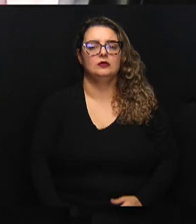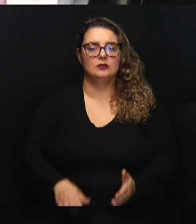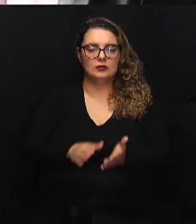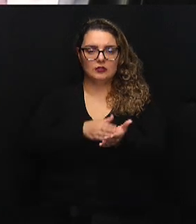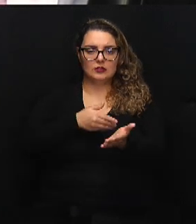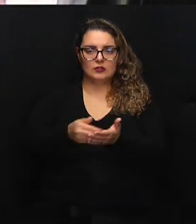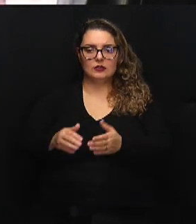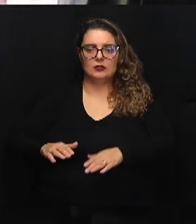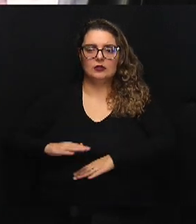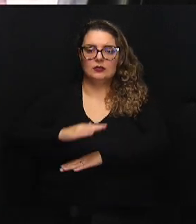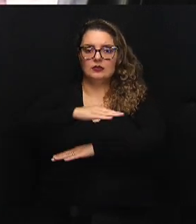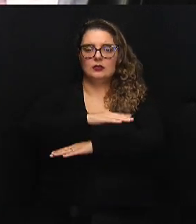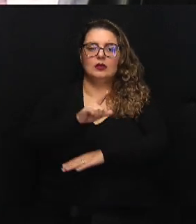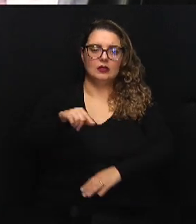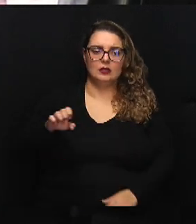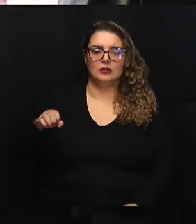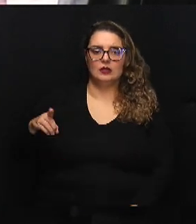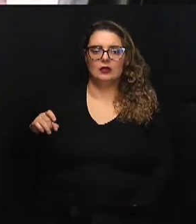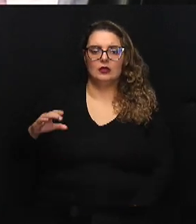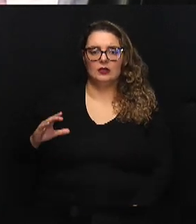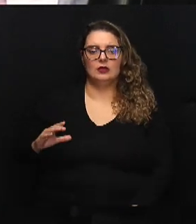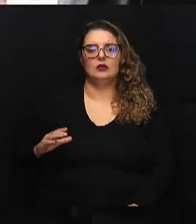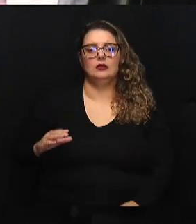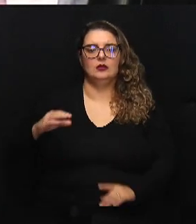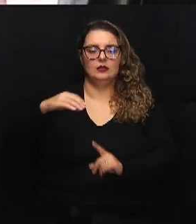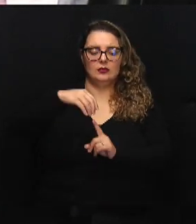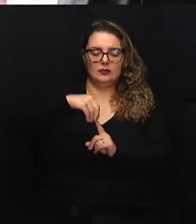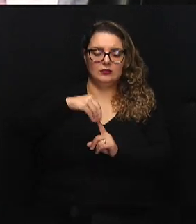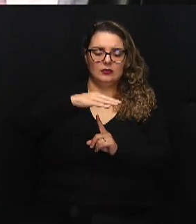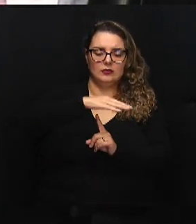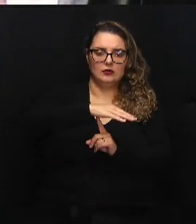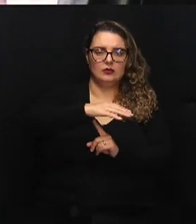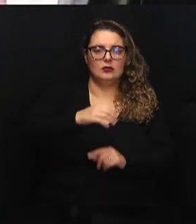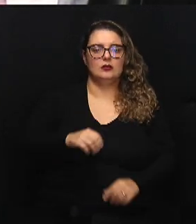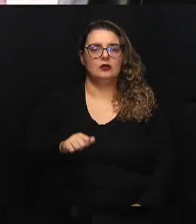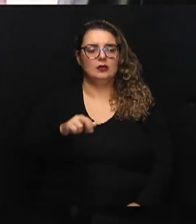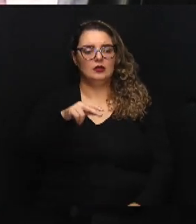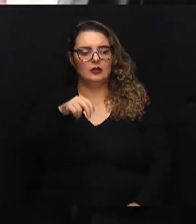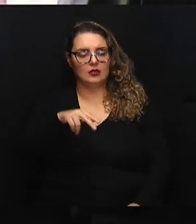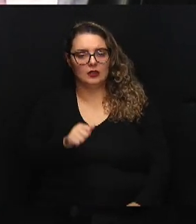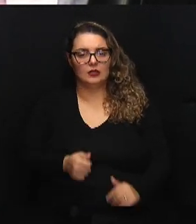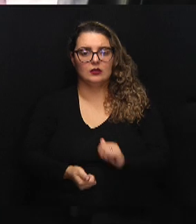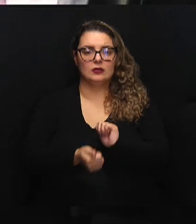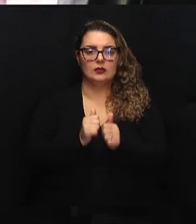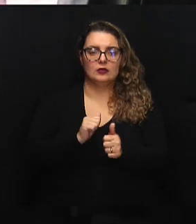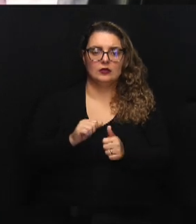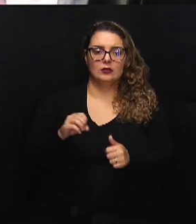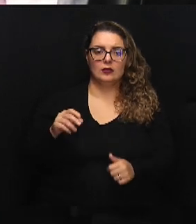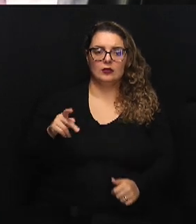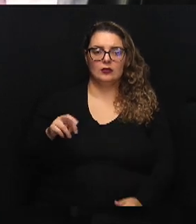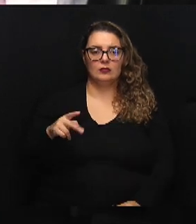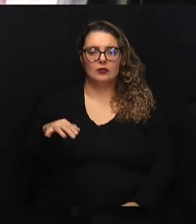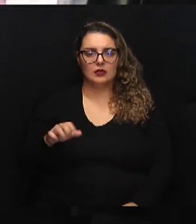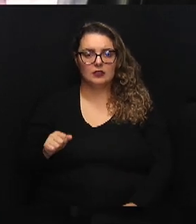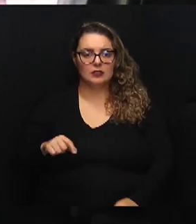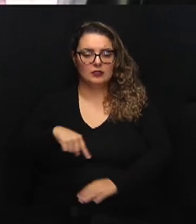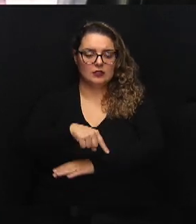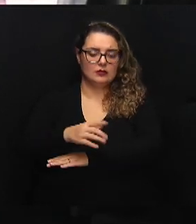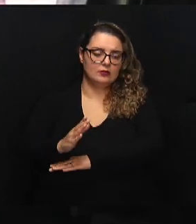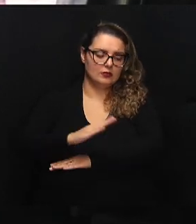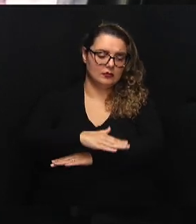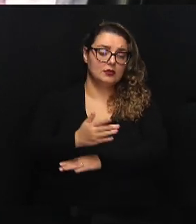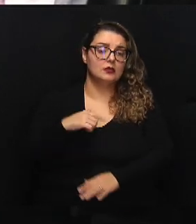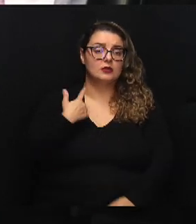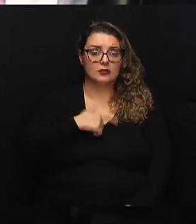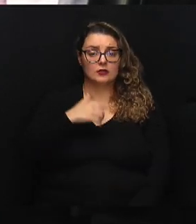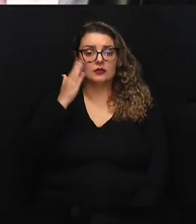questão da INDEC, cobertura de ponto de ônibus, instalação de arena esportiva, operação tapa-buraco. E a gente sabe